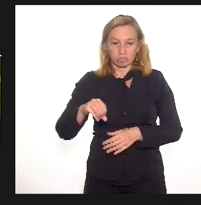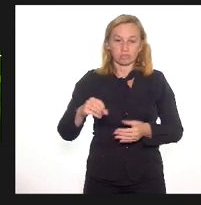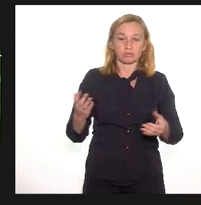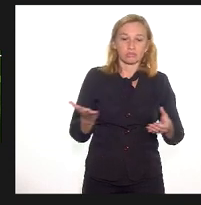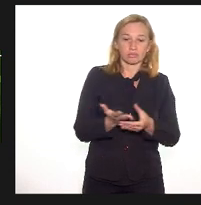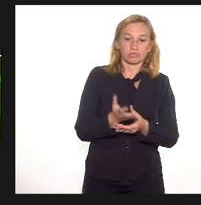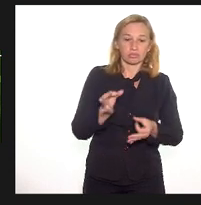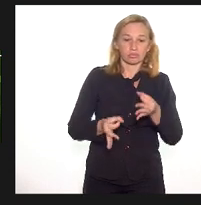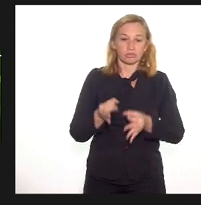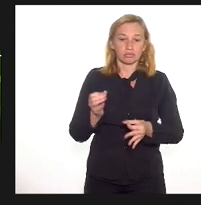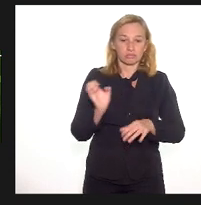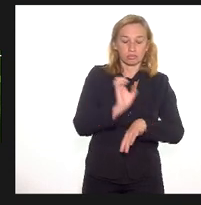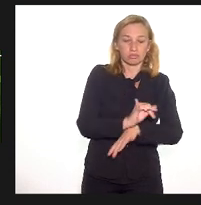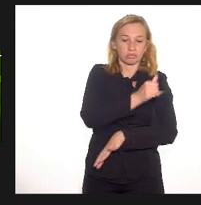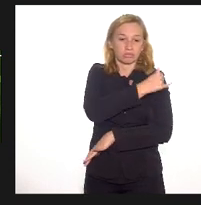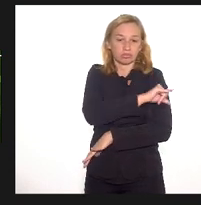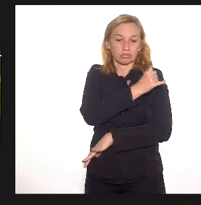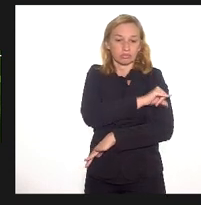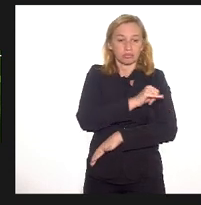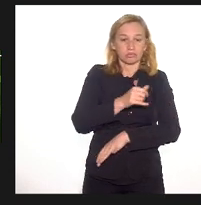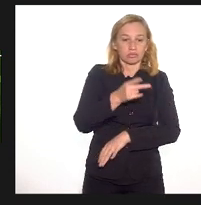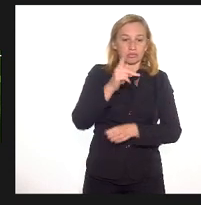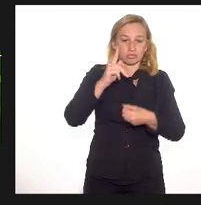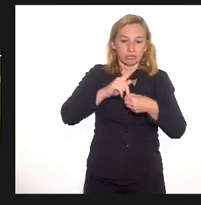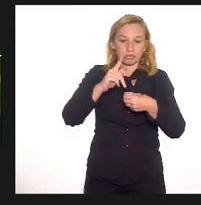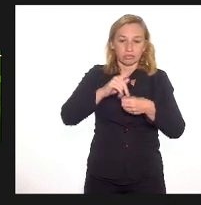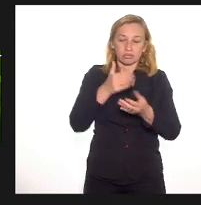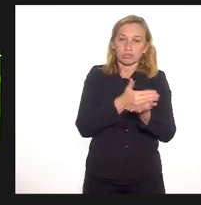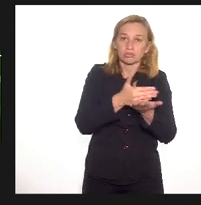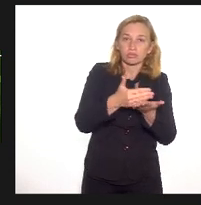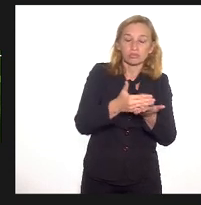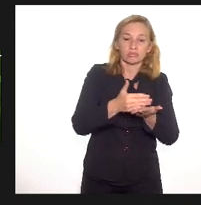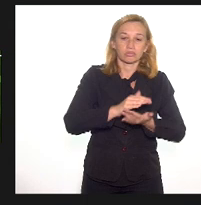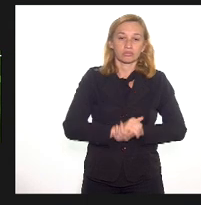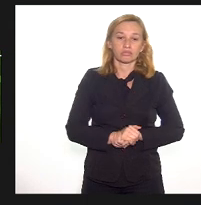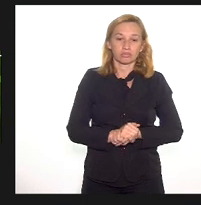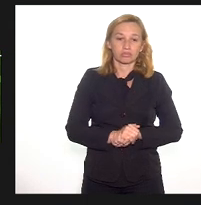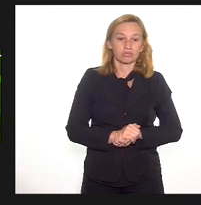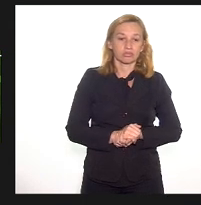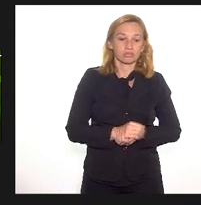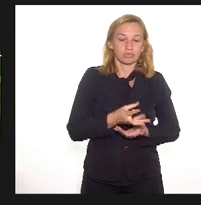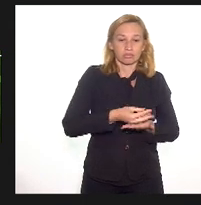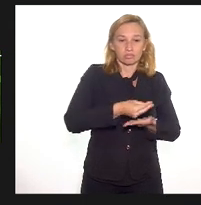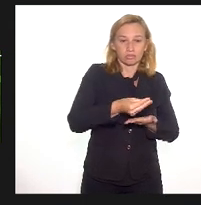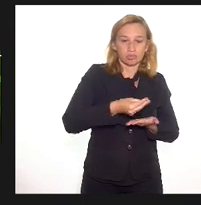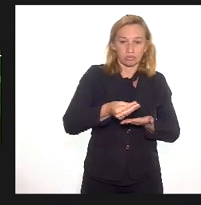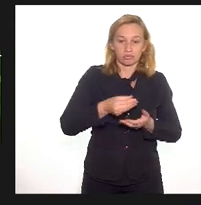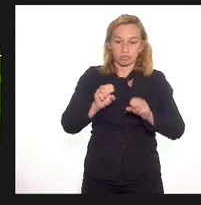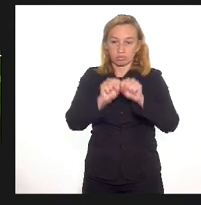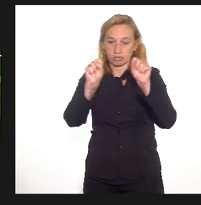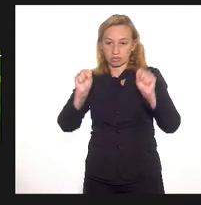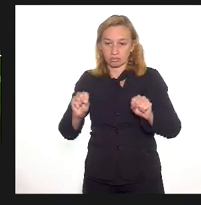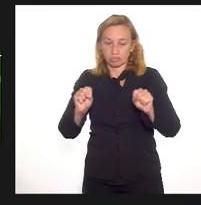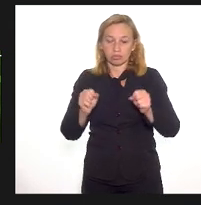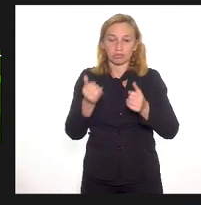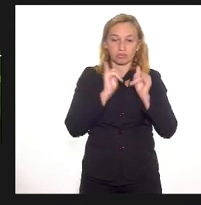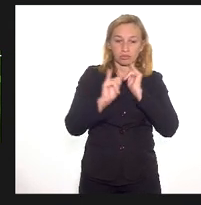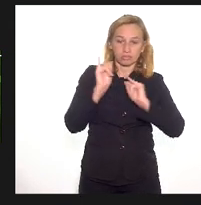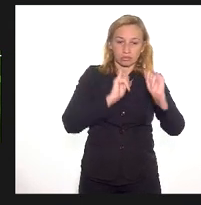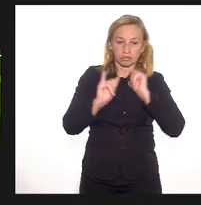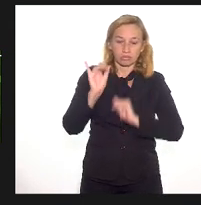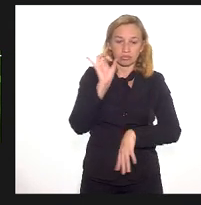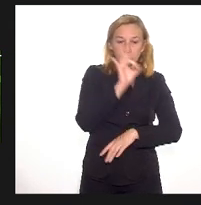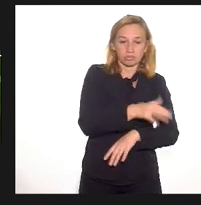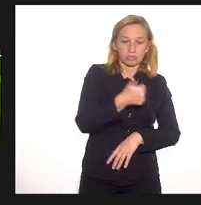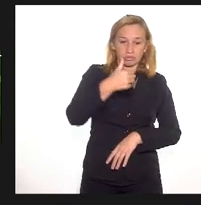e Petrobras, fizessem ou iniciassem tratativas para uma entrega sistematizada das informações dos